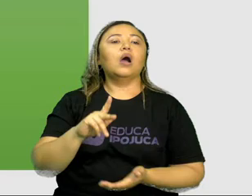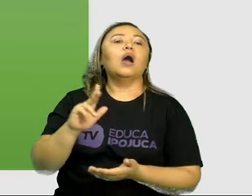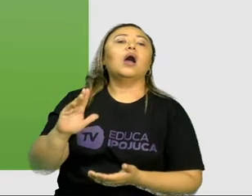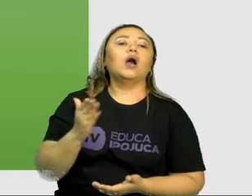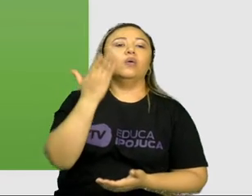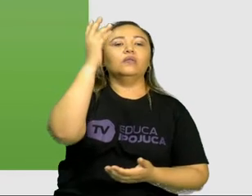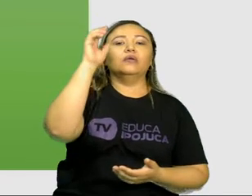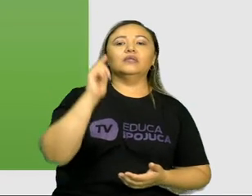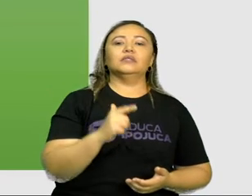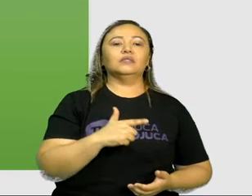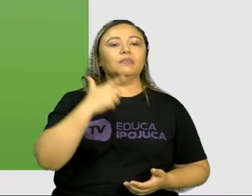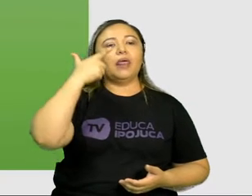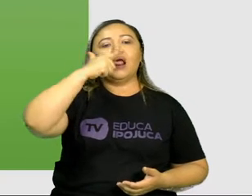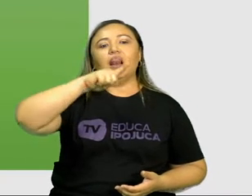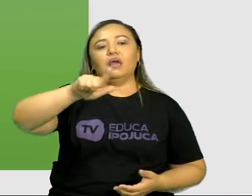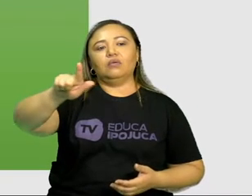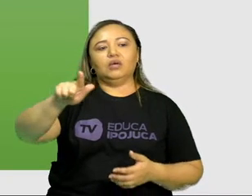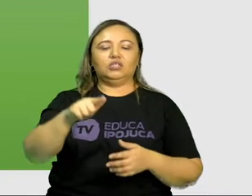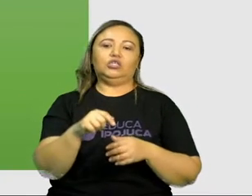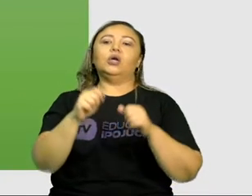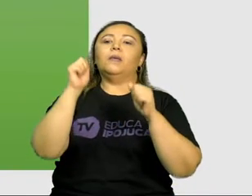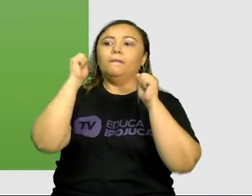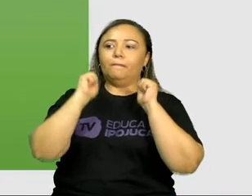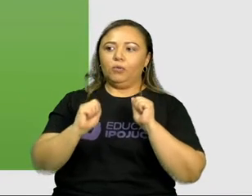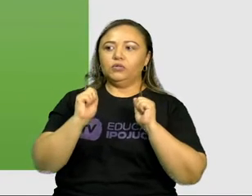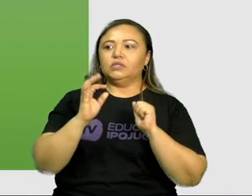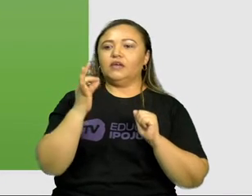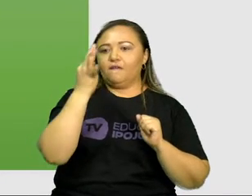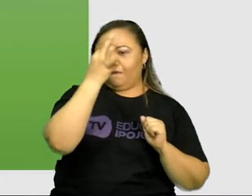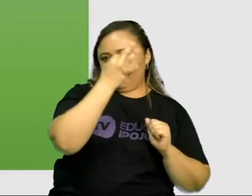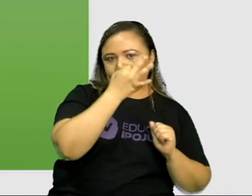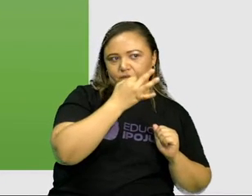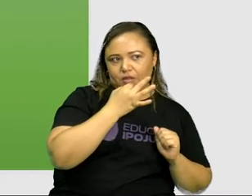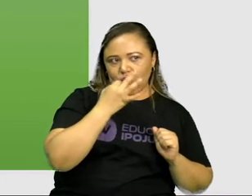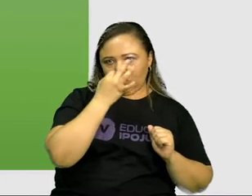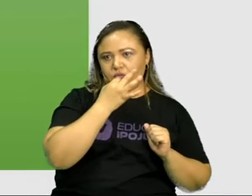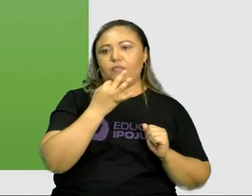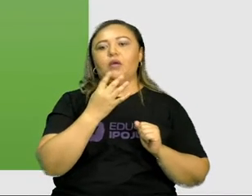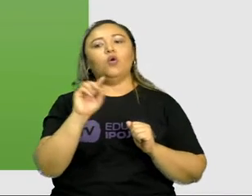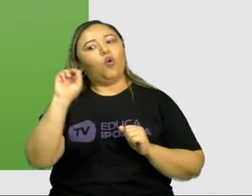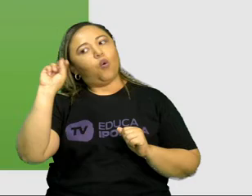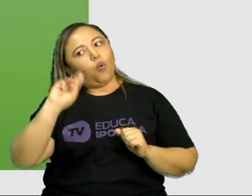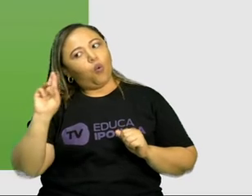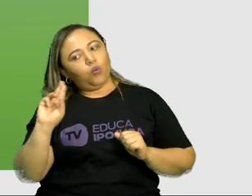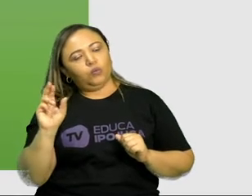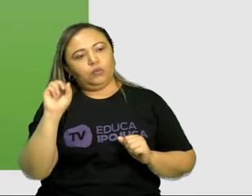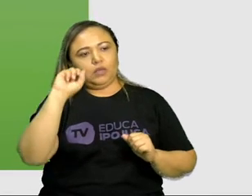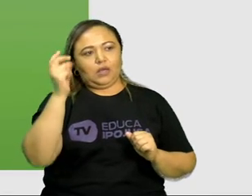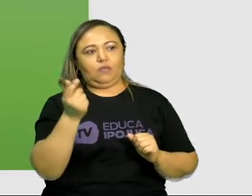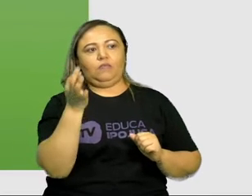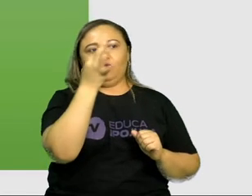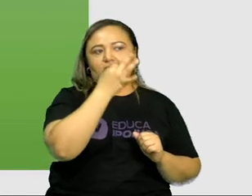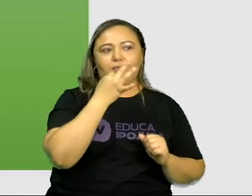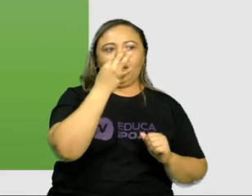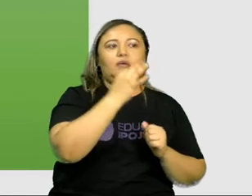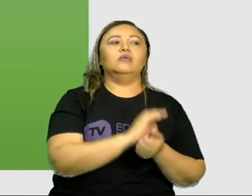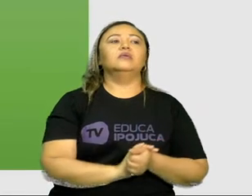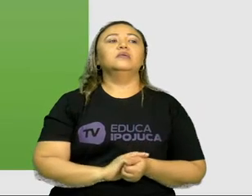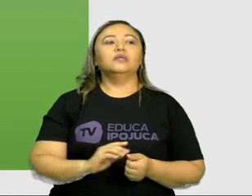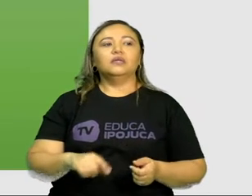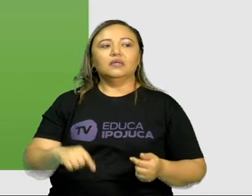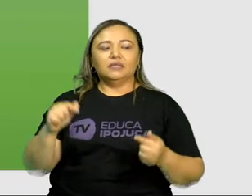ser definida como linguagem verbal, não verbal e mista. Essas formas de linguagem são definidas